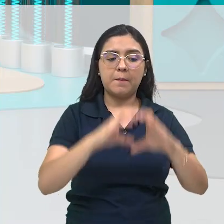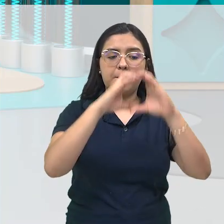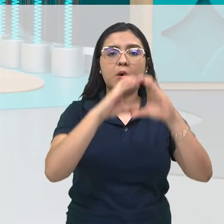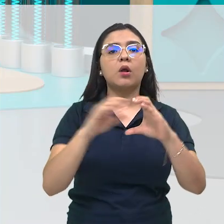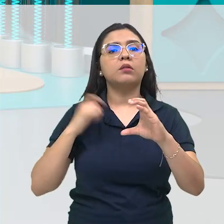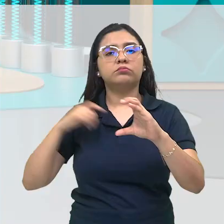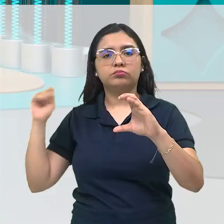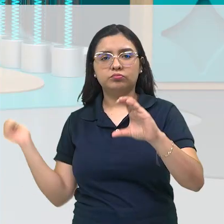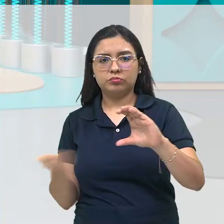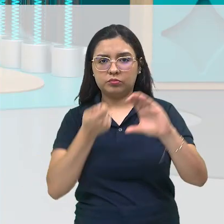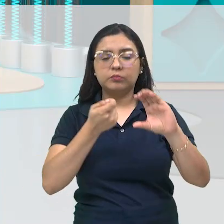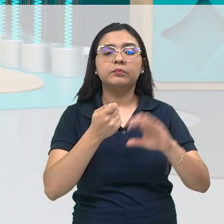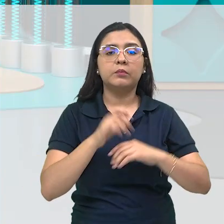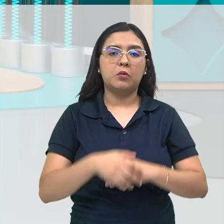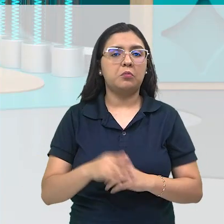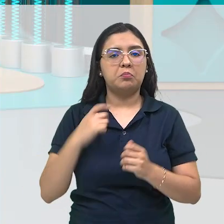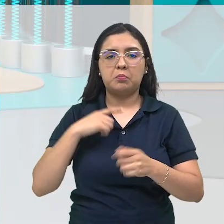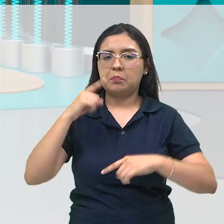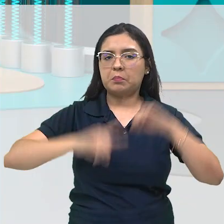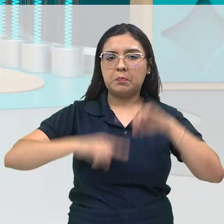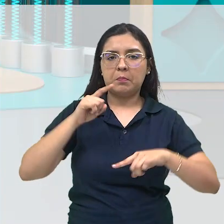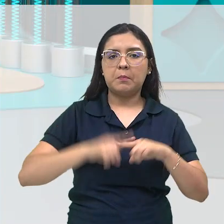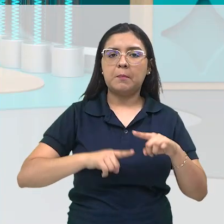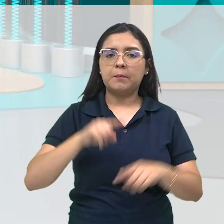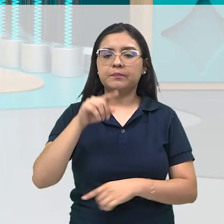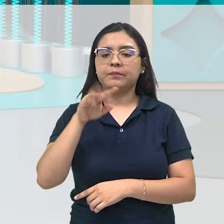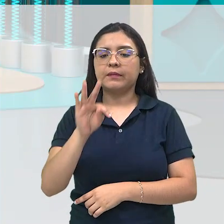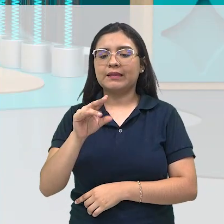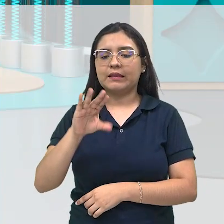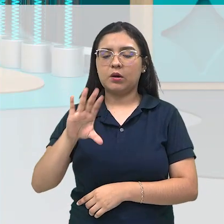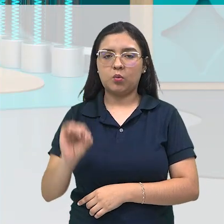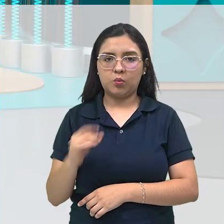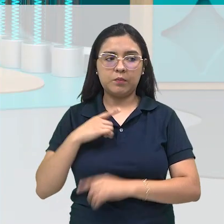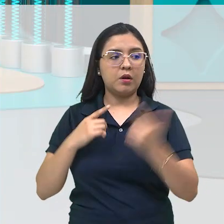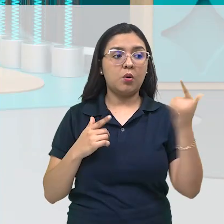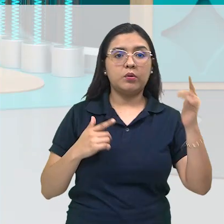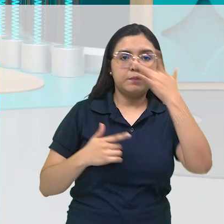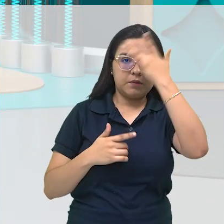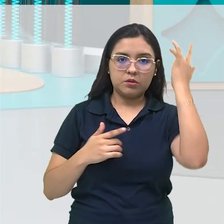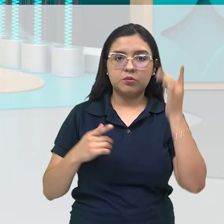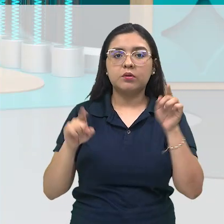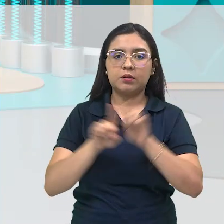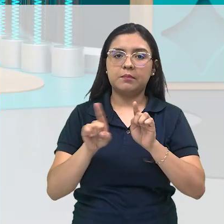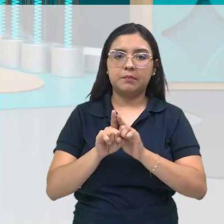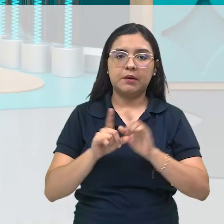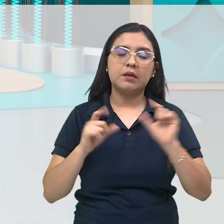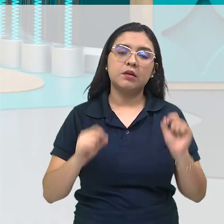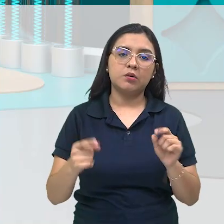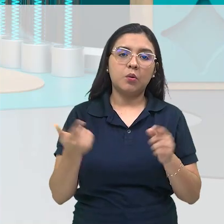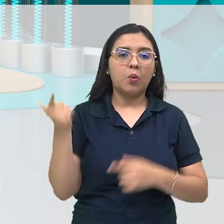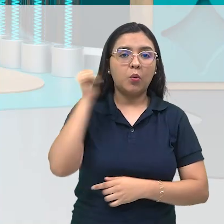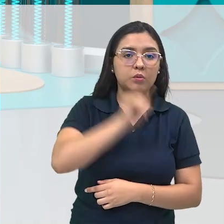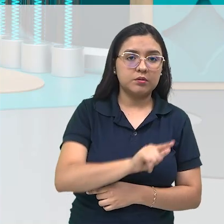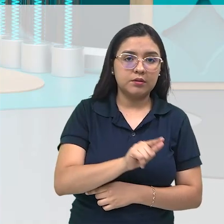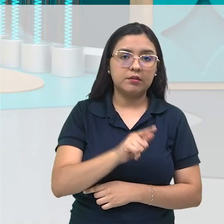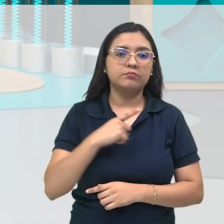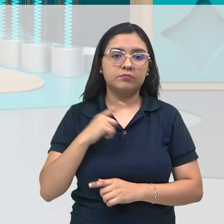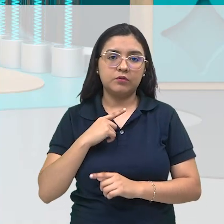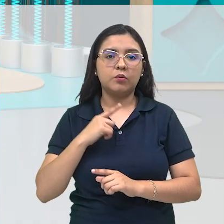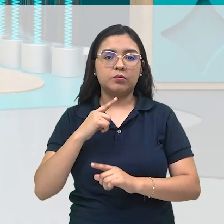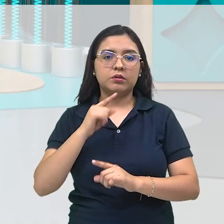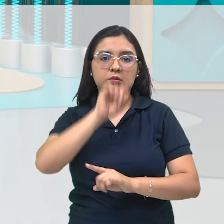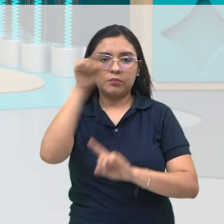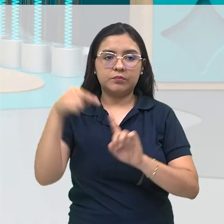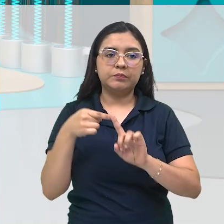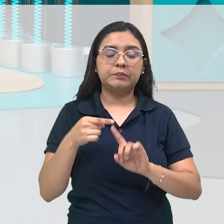com um bastão ou com um objeto, né? Para que alguém do outro lado tente agarrar essa bola ou acertar um